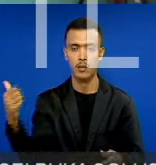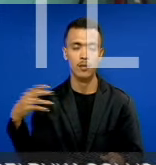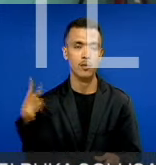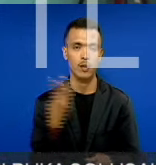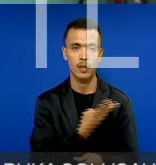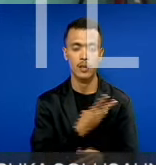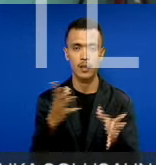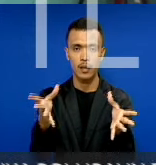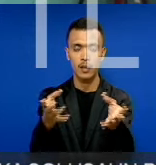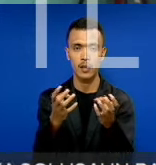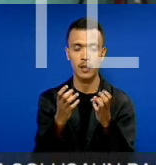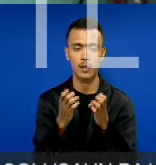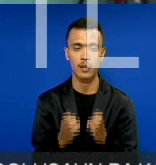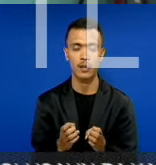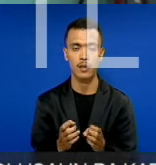né?